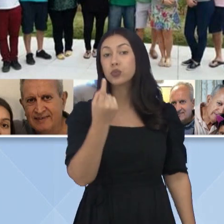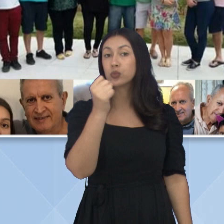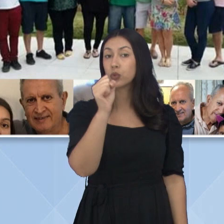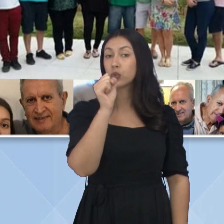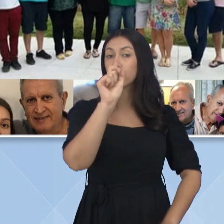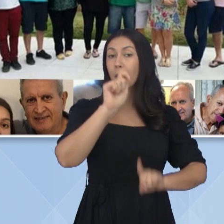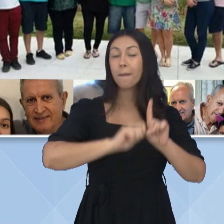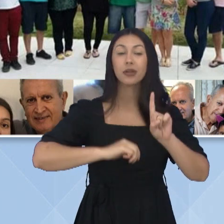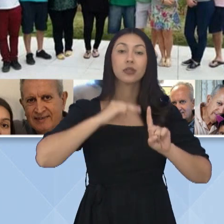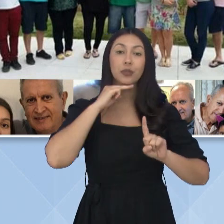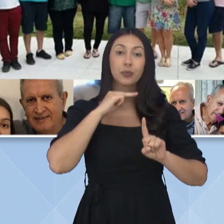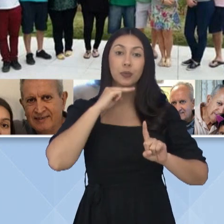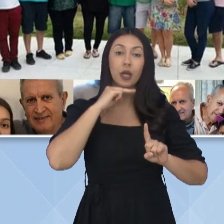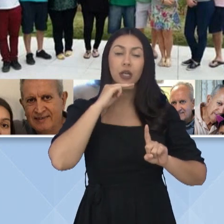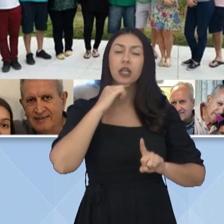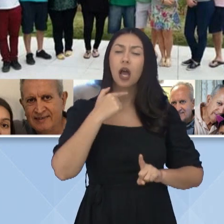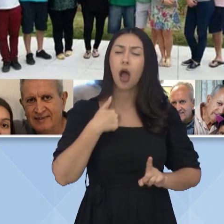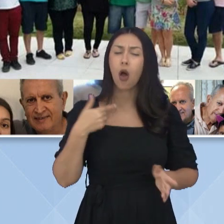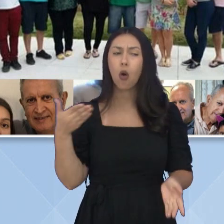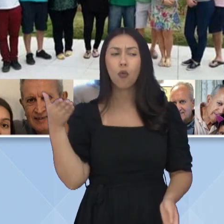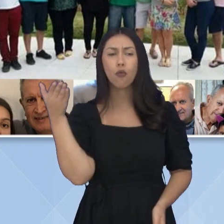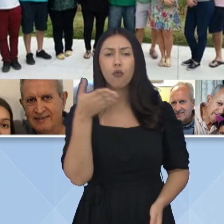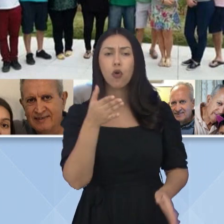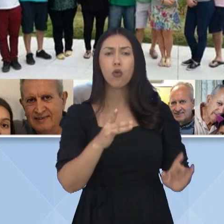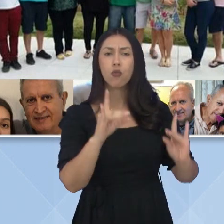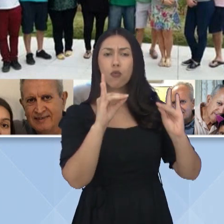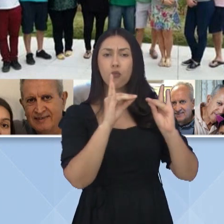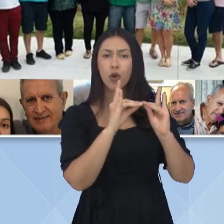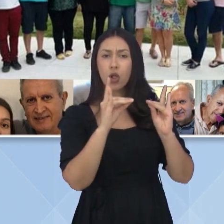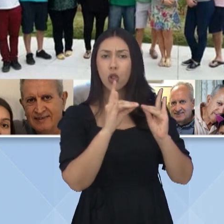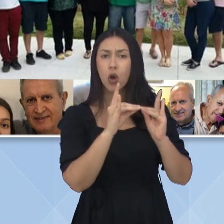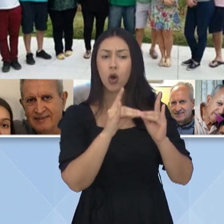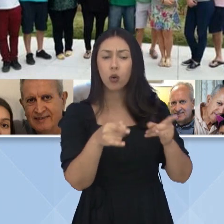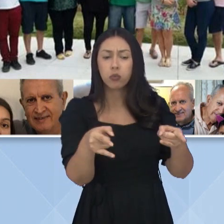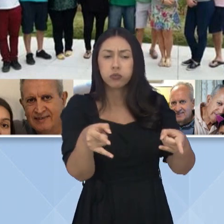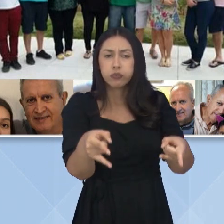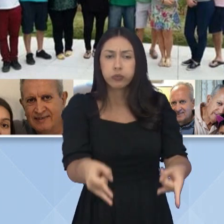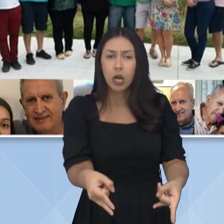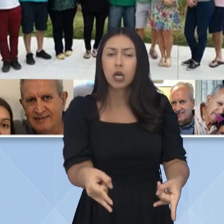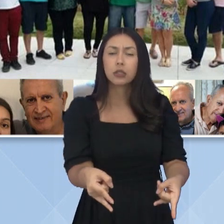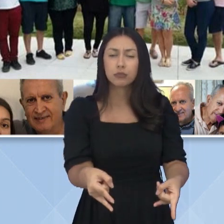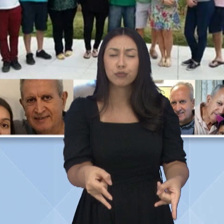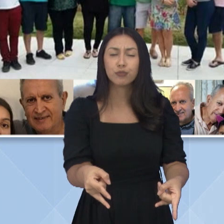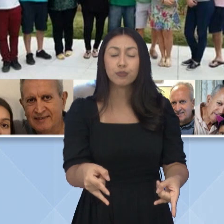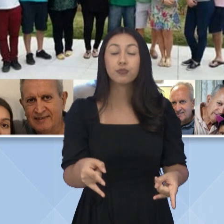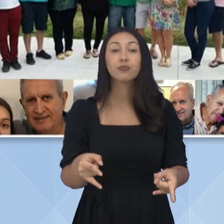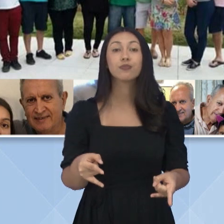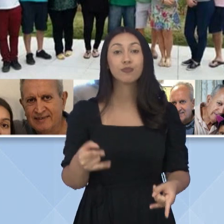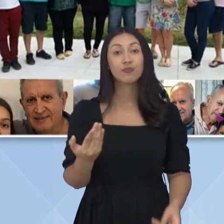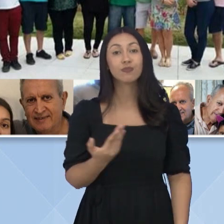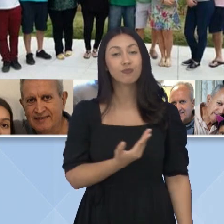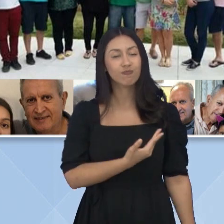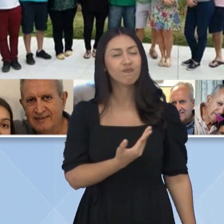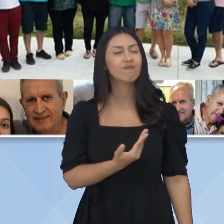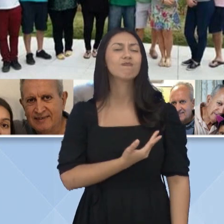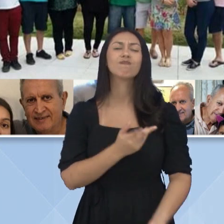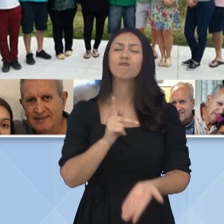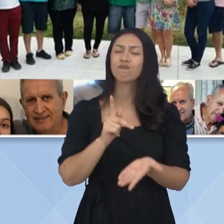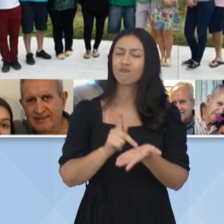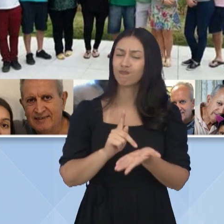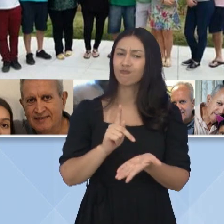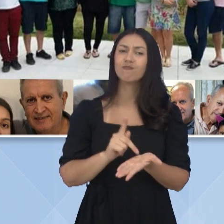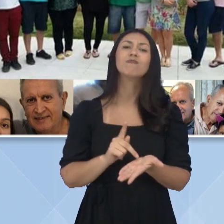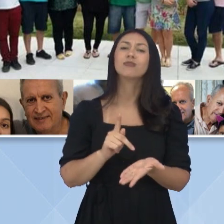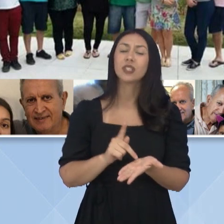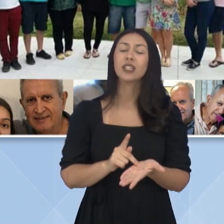março. Eu estive ali no velório, no sepultamento, fiz questão de estar lá. Um grande amigo, que deixou a